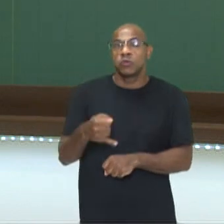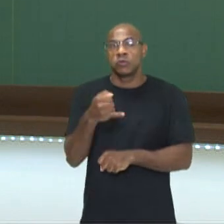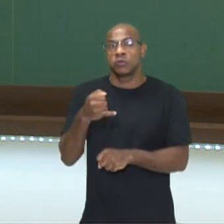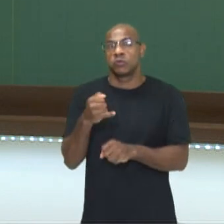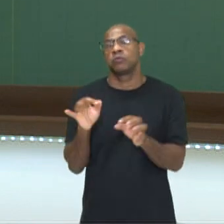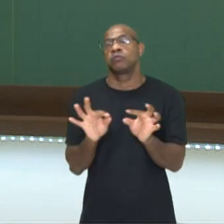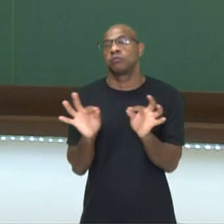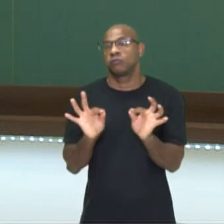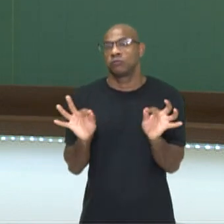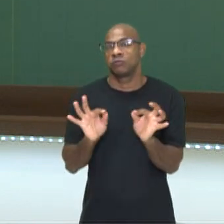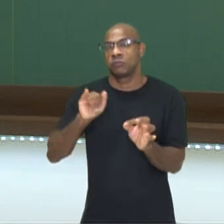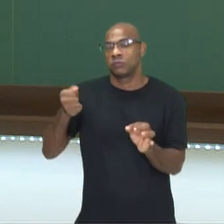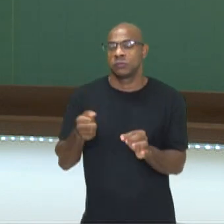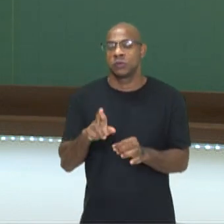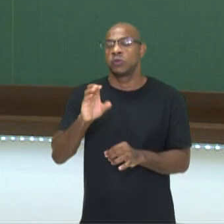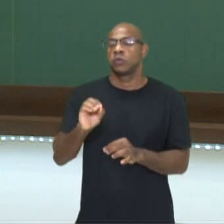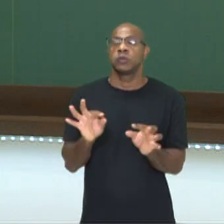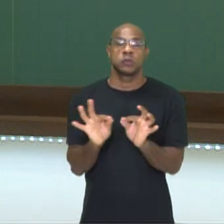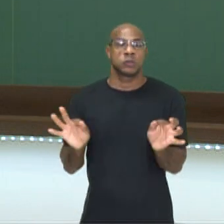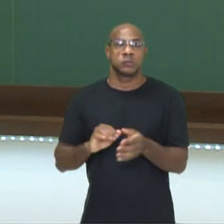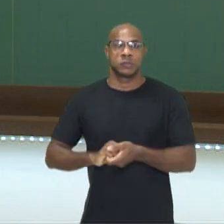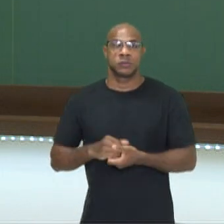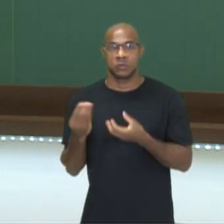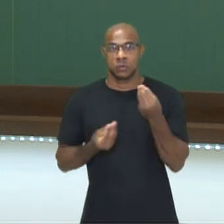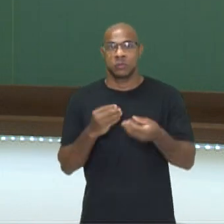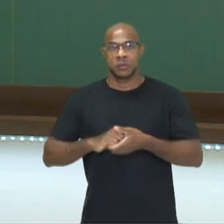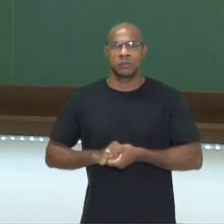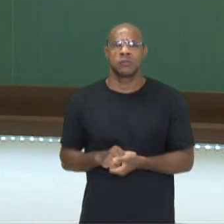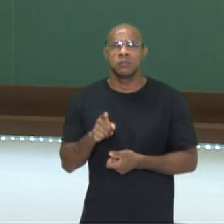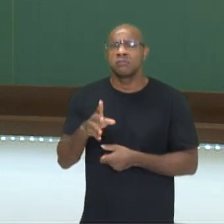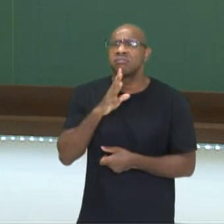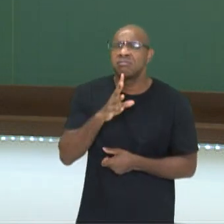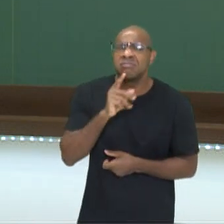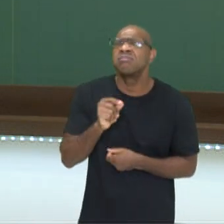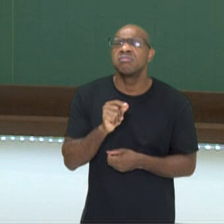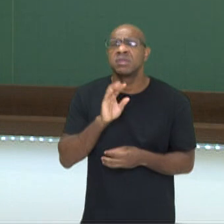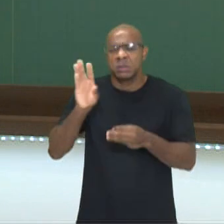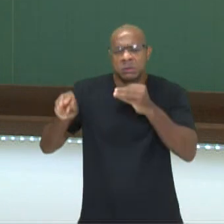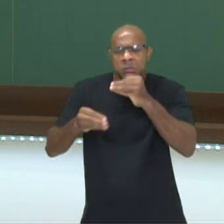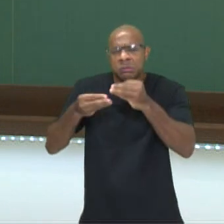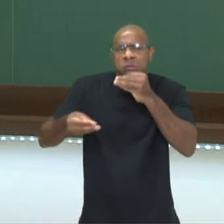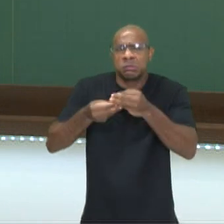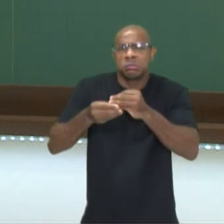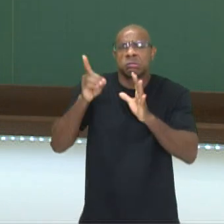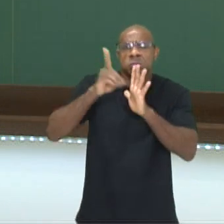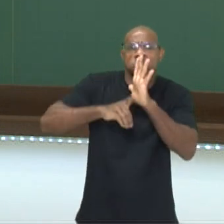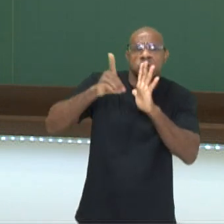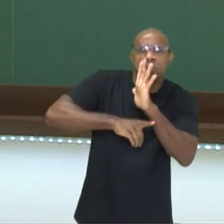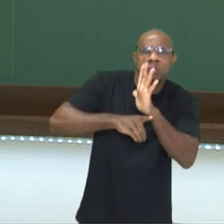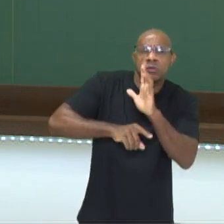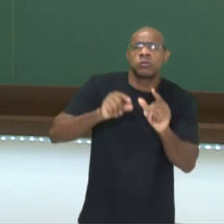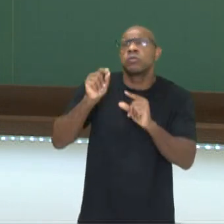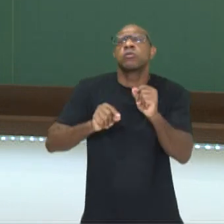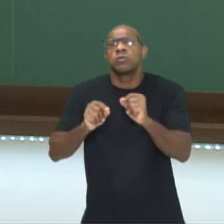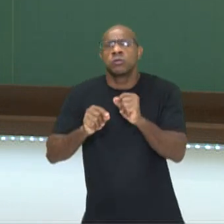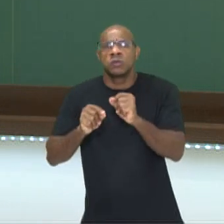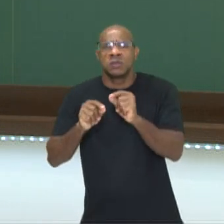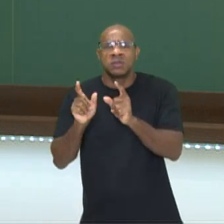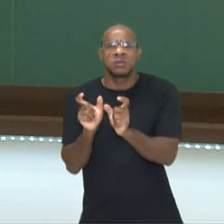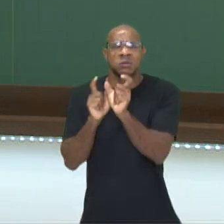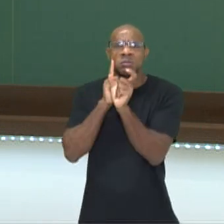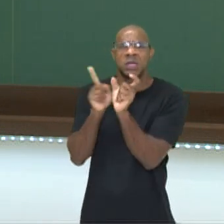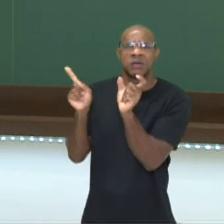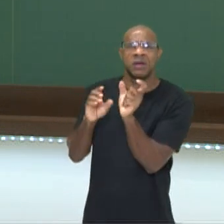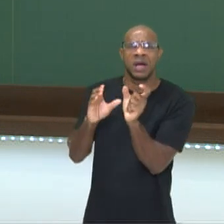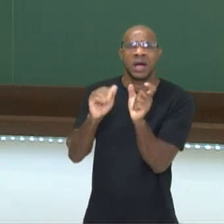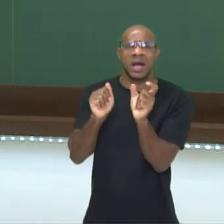Mas antes, o que a gente precisa fazer? Dá uma olhada. Você sabe o que é acréscimo e o que é desconto? Já ouviu falar nessas palavrinhas?